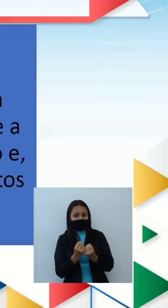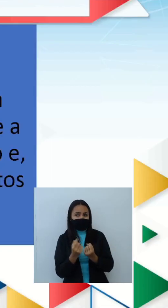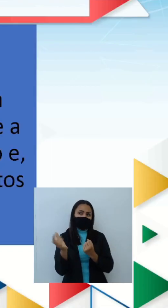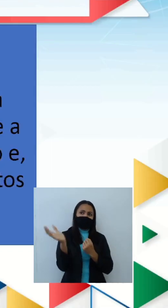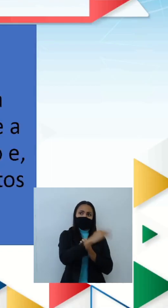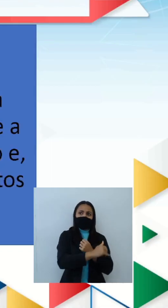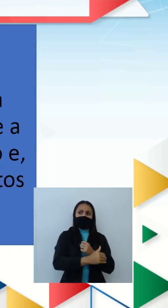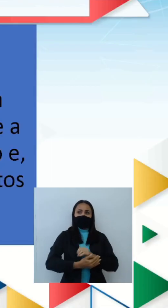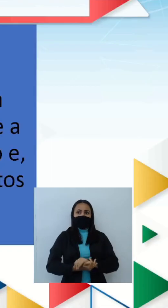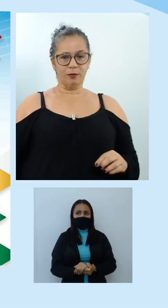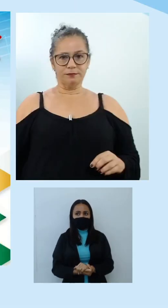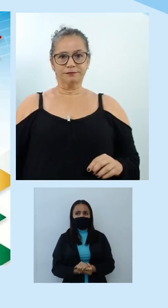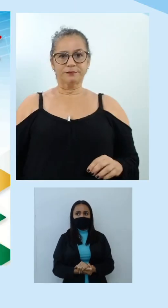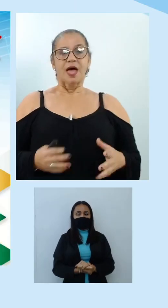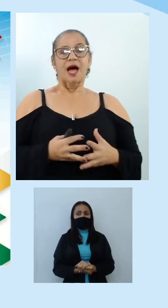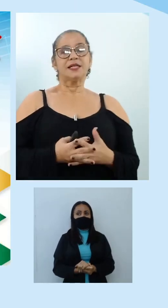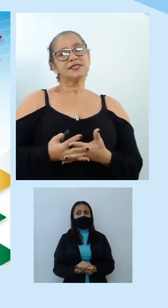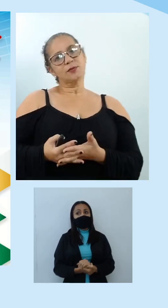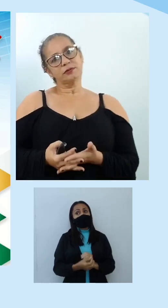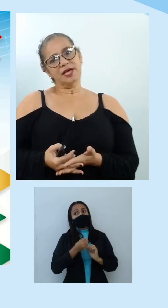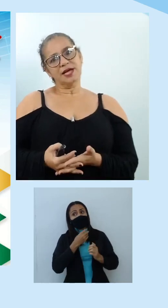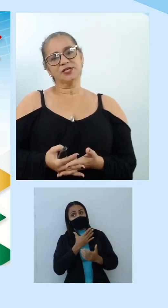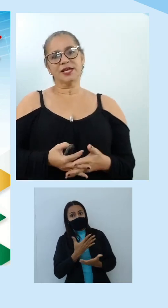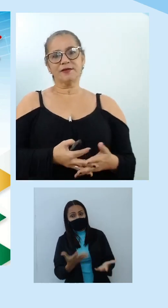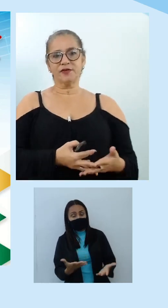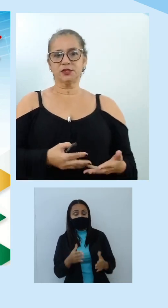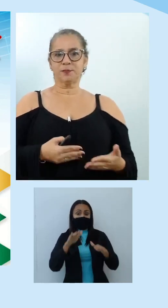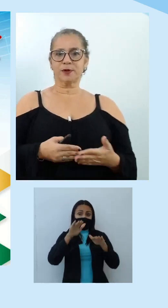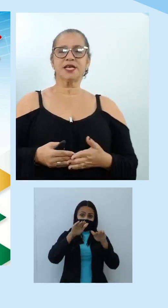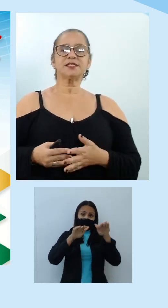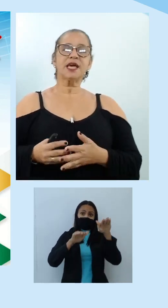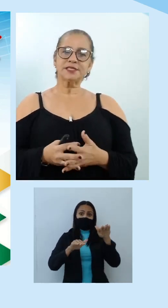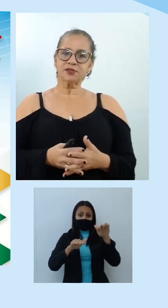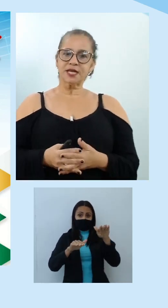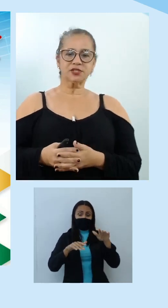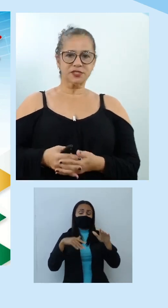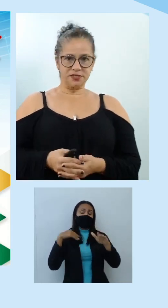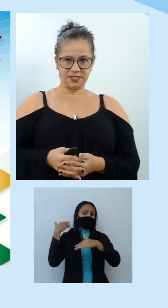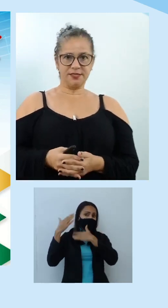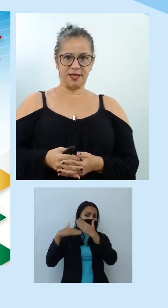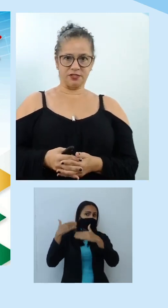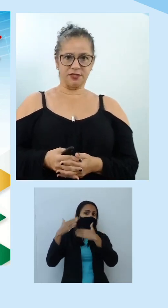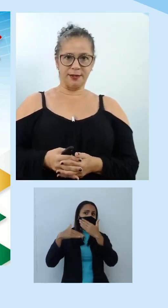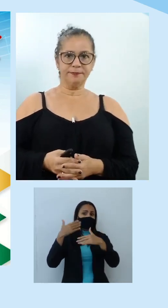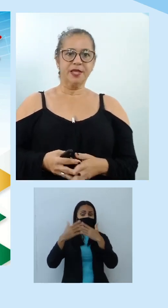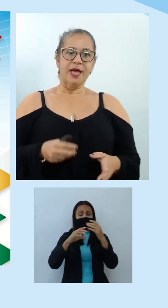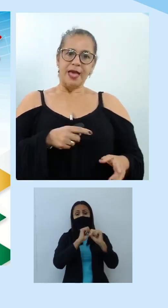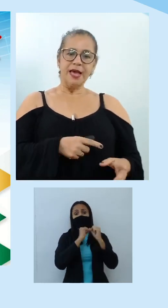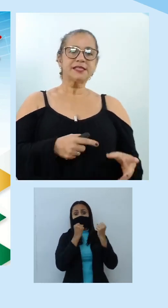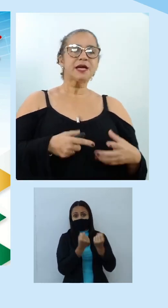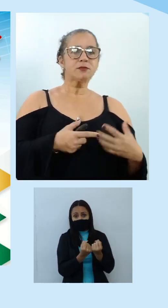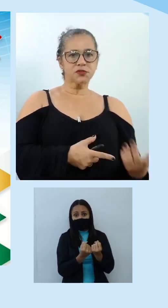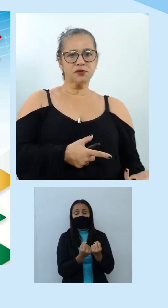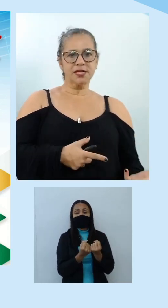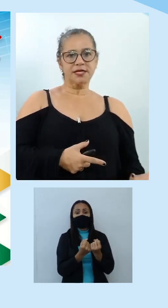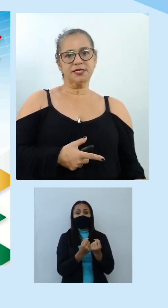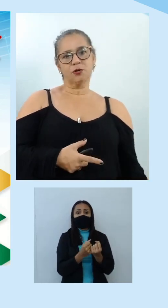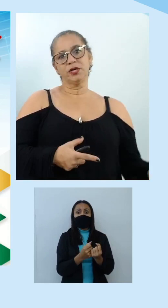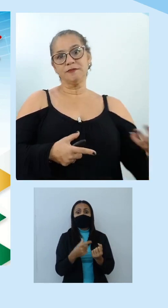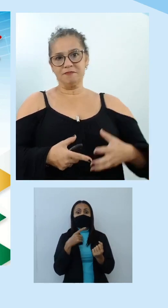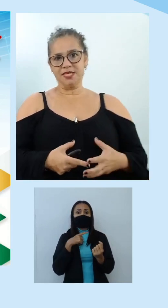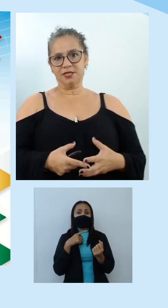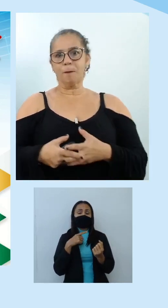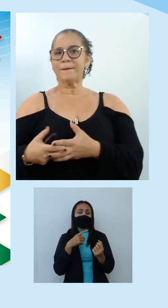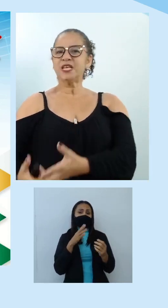lá? Bom, a desigualdade, ela vem de processos relacionados na sociedade, tá? Ela está condicionada